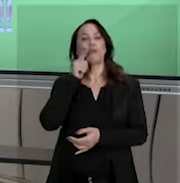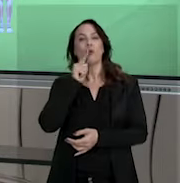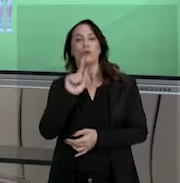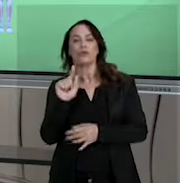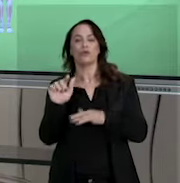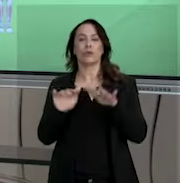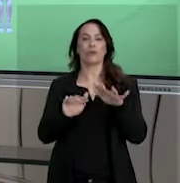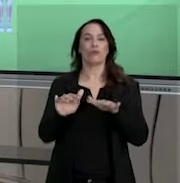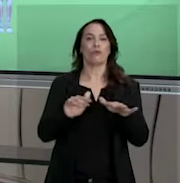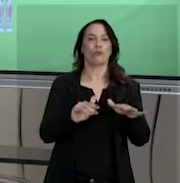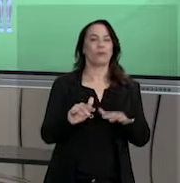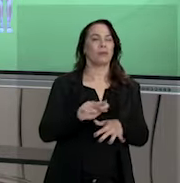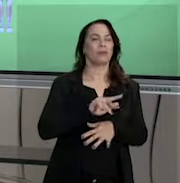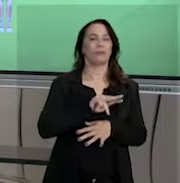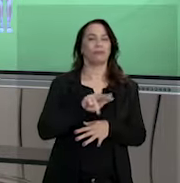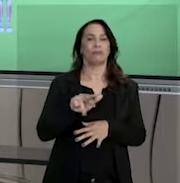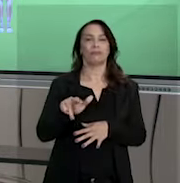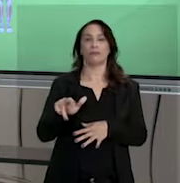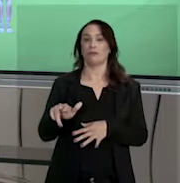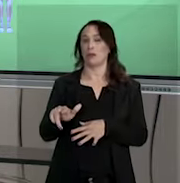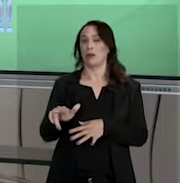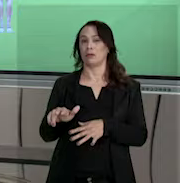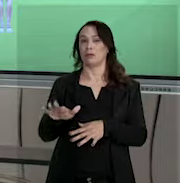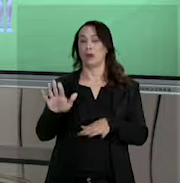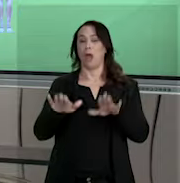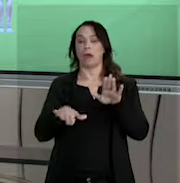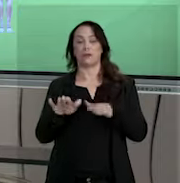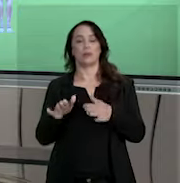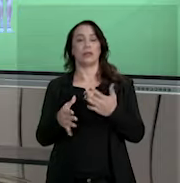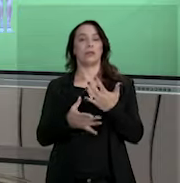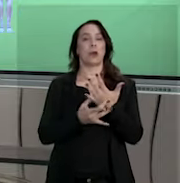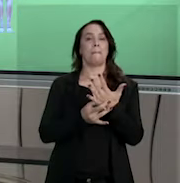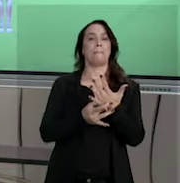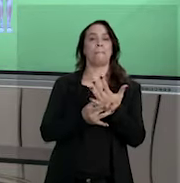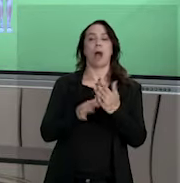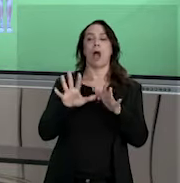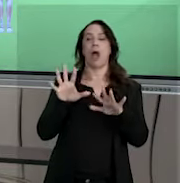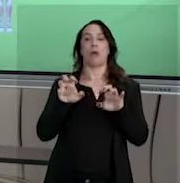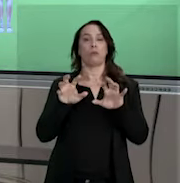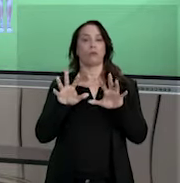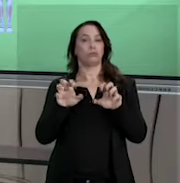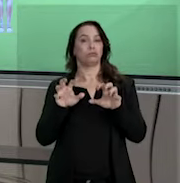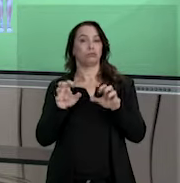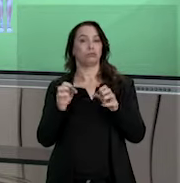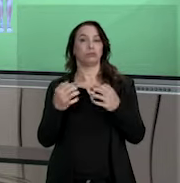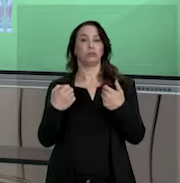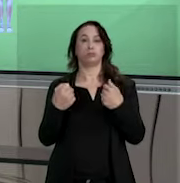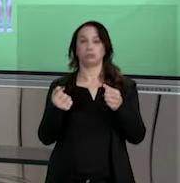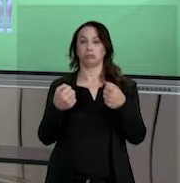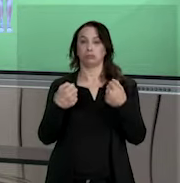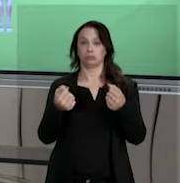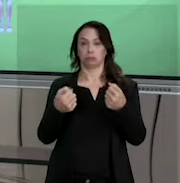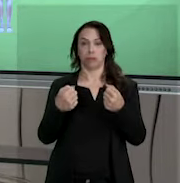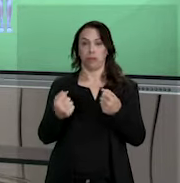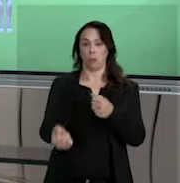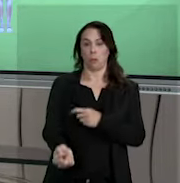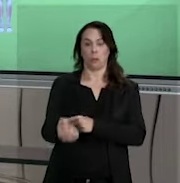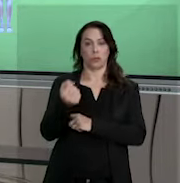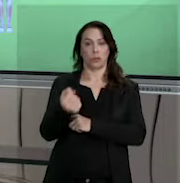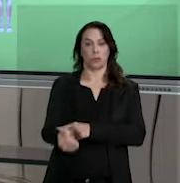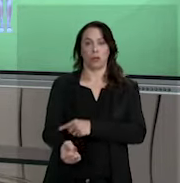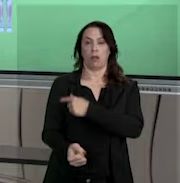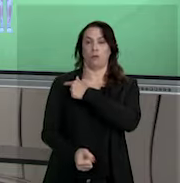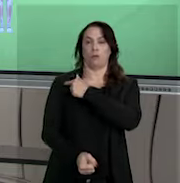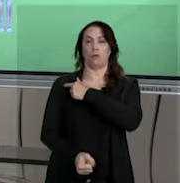movimentações, seja ela, né, das mãos, movimentação dos dedos, movimentação de cotovelo, de ombro,